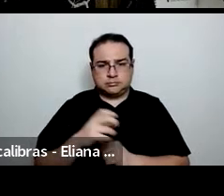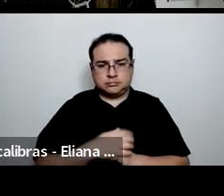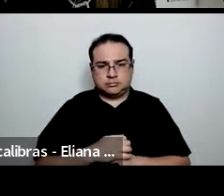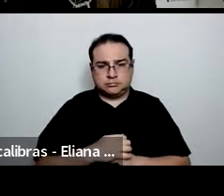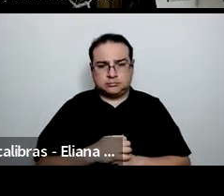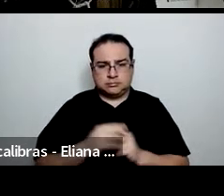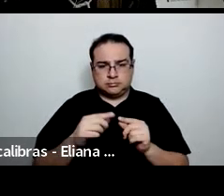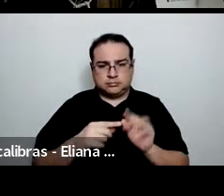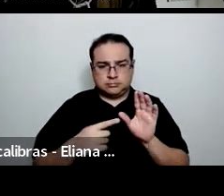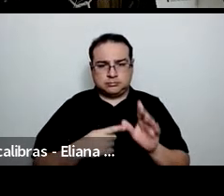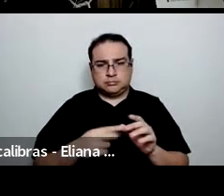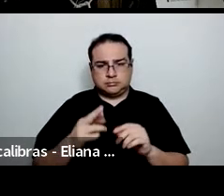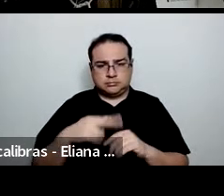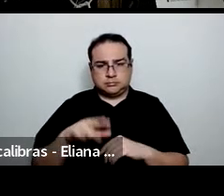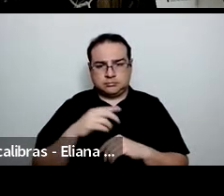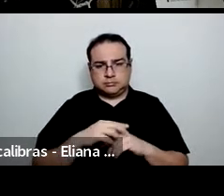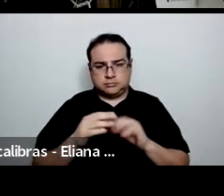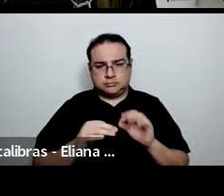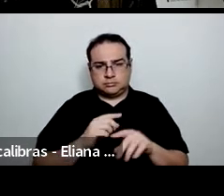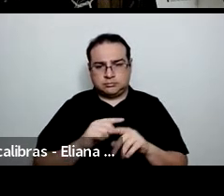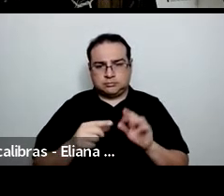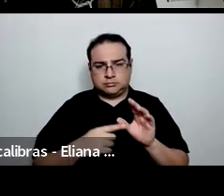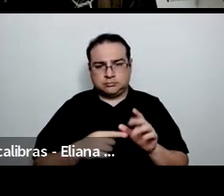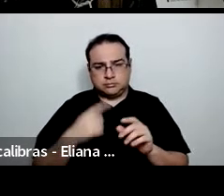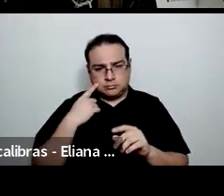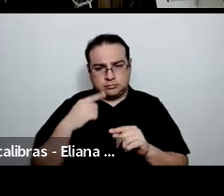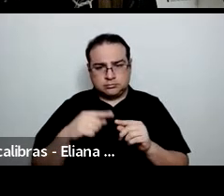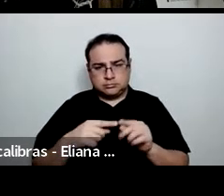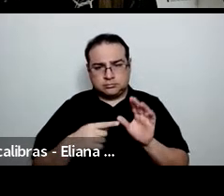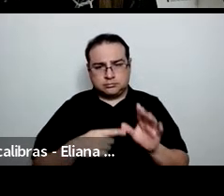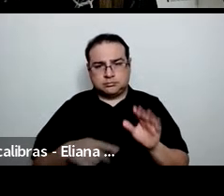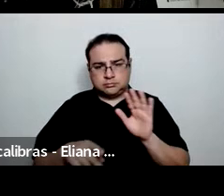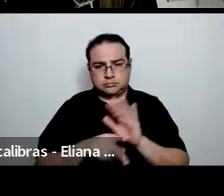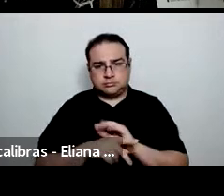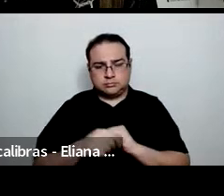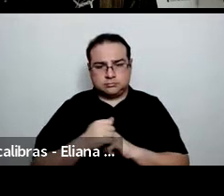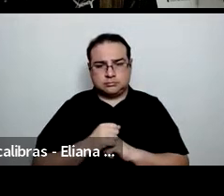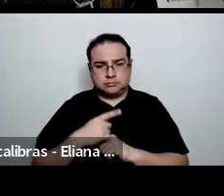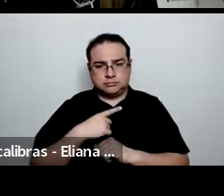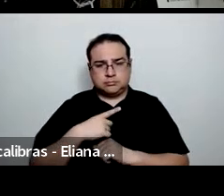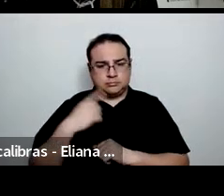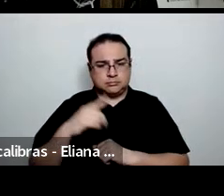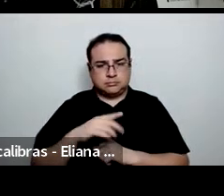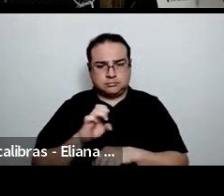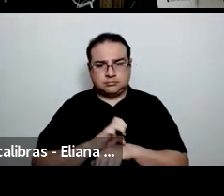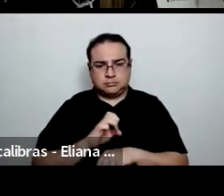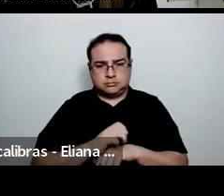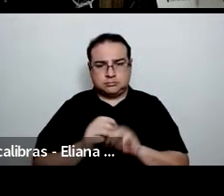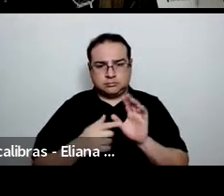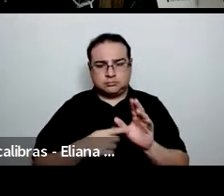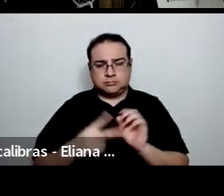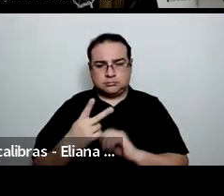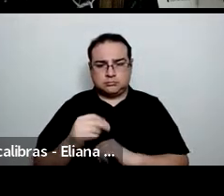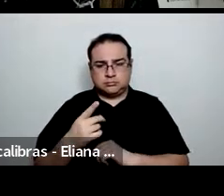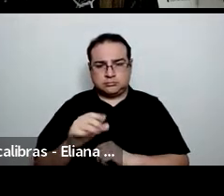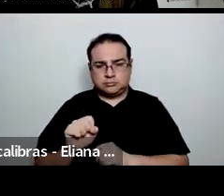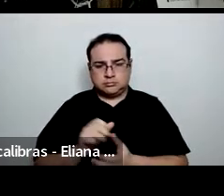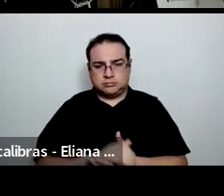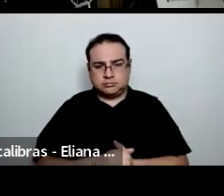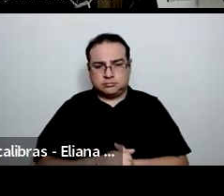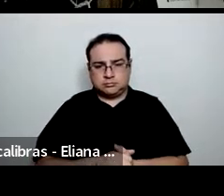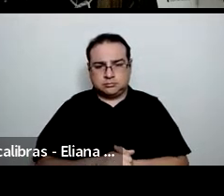deste Regional jogou não prestar das contas de campanha do então candidato a deputado estadual referente às eleições 2018